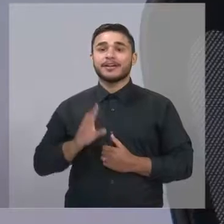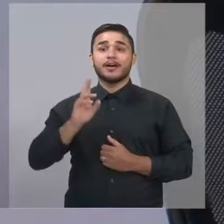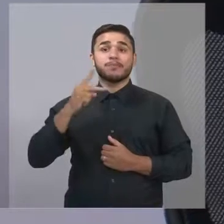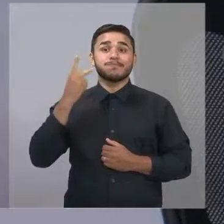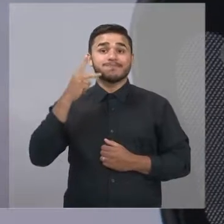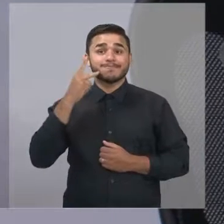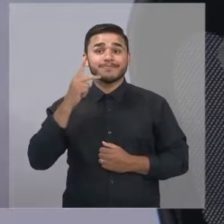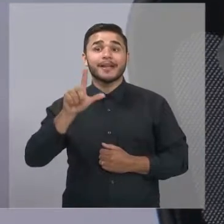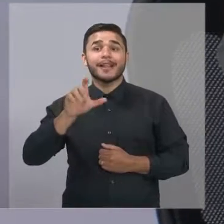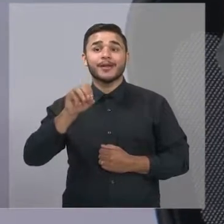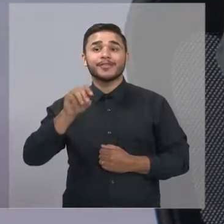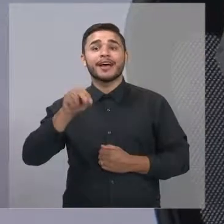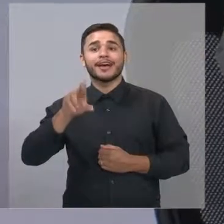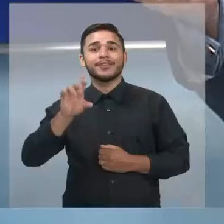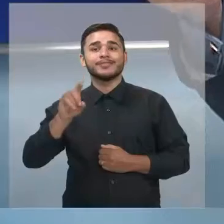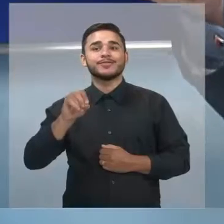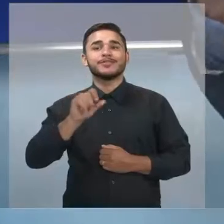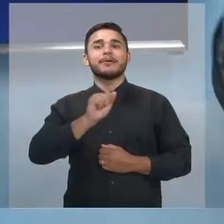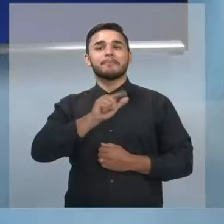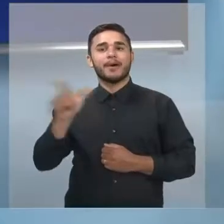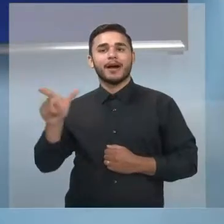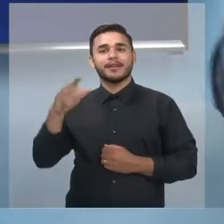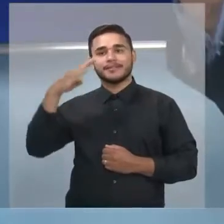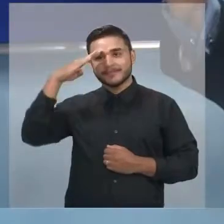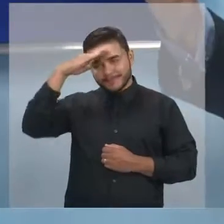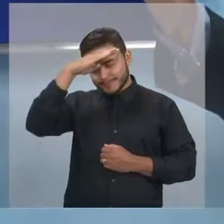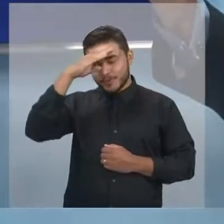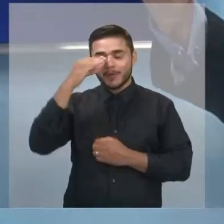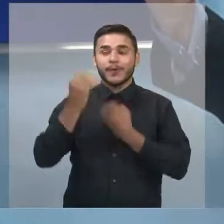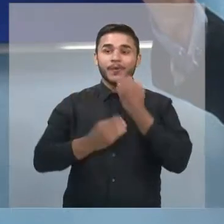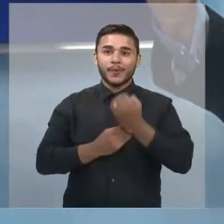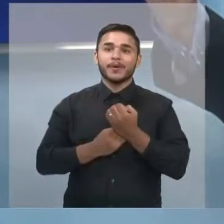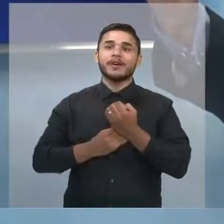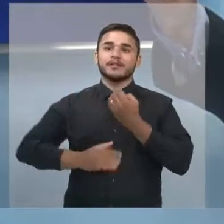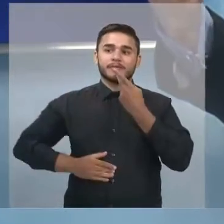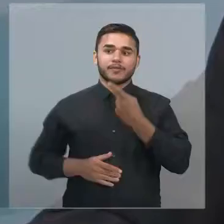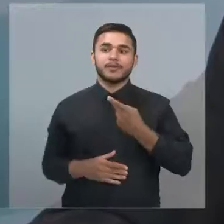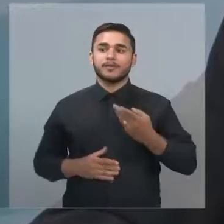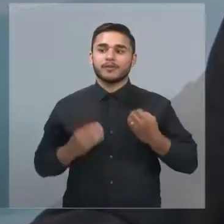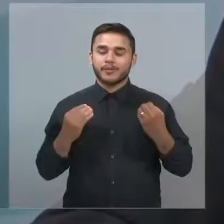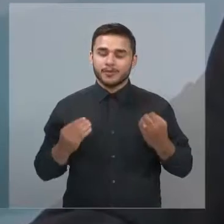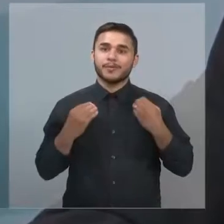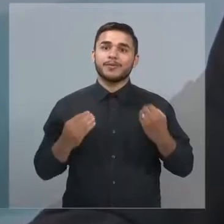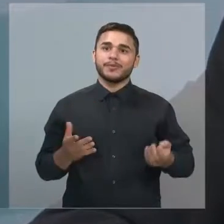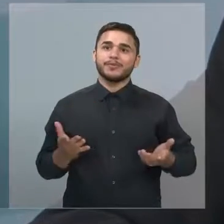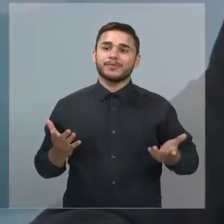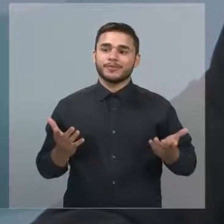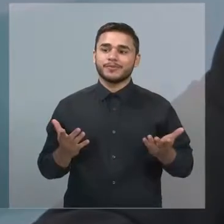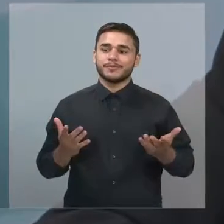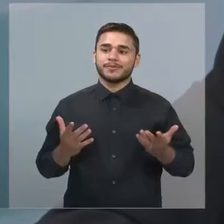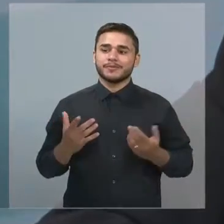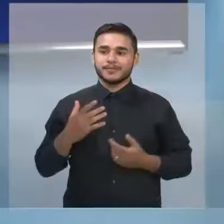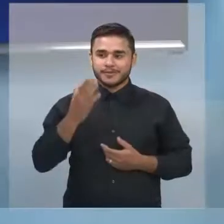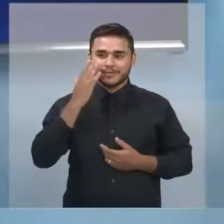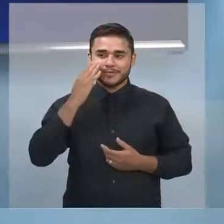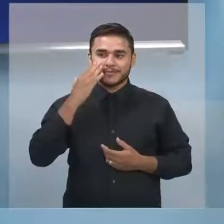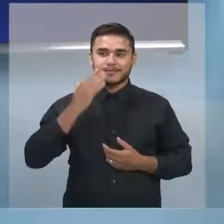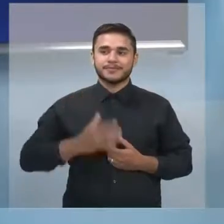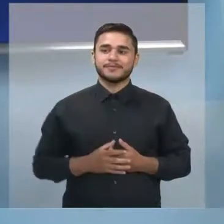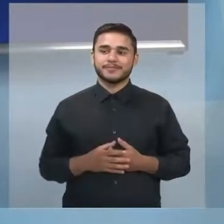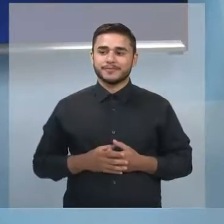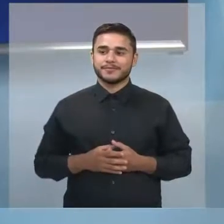Bolsonaro. Verdade. Por aí a gente pode dimensionar as declarações, o teor dessas